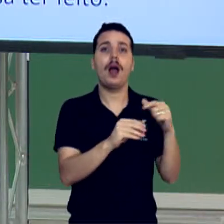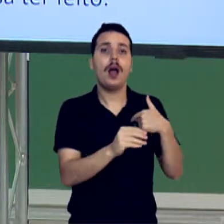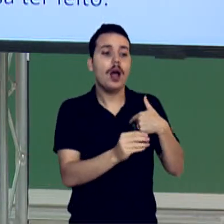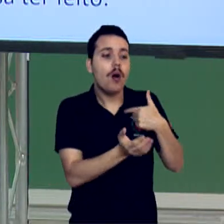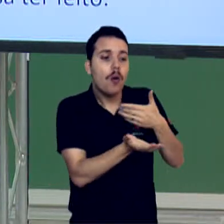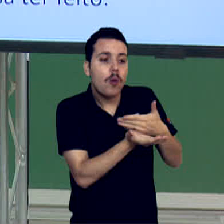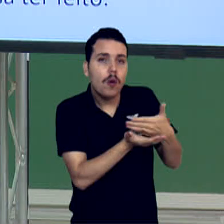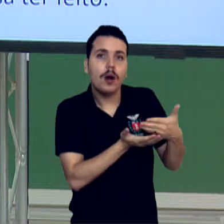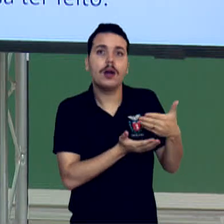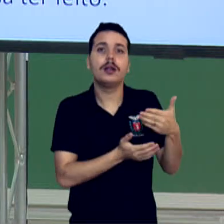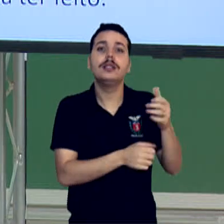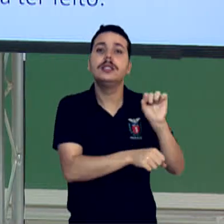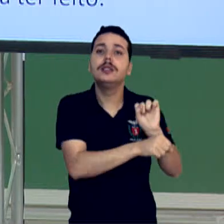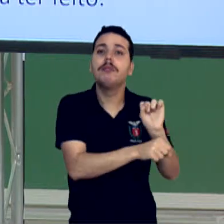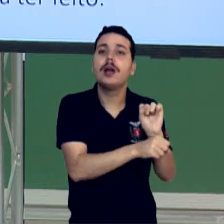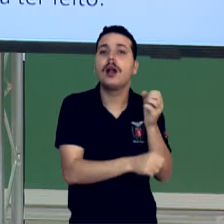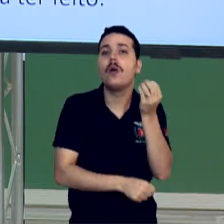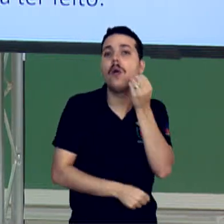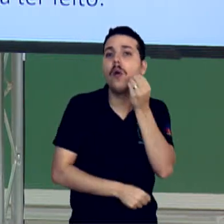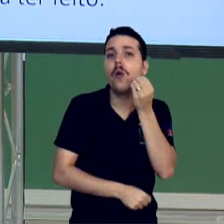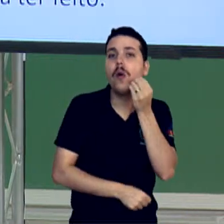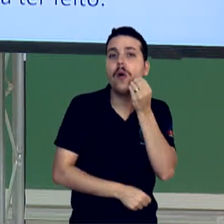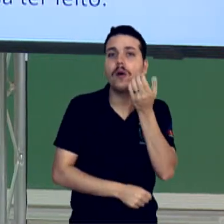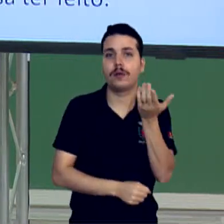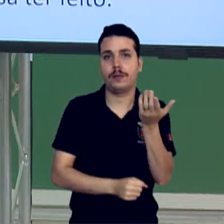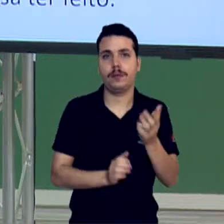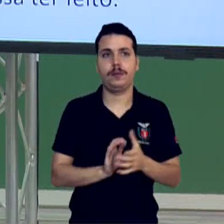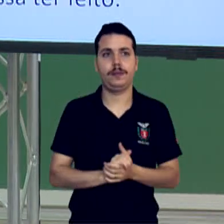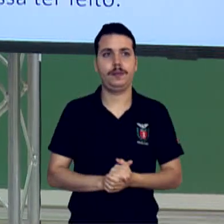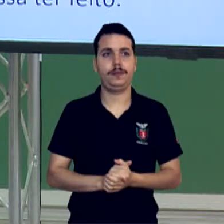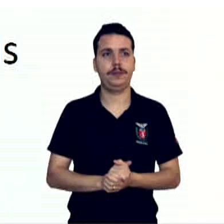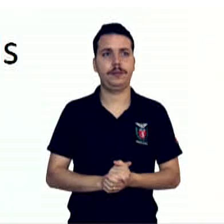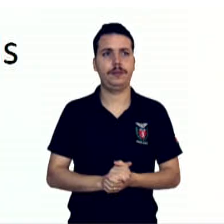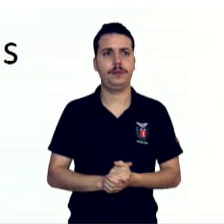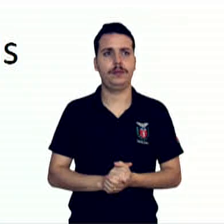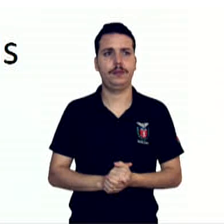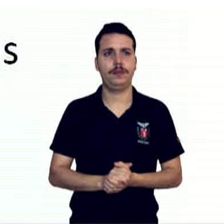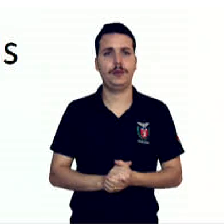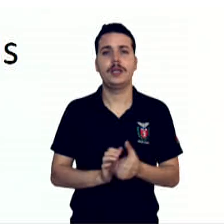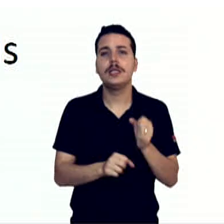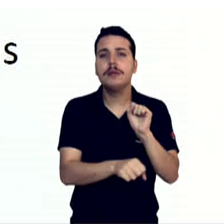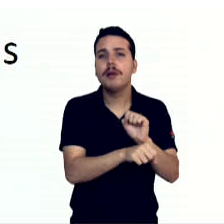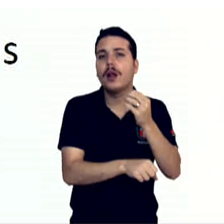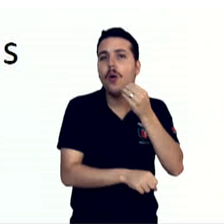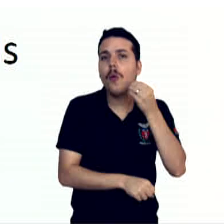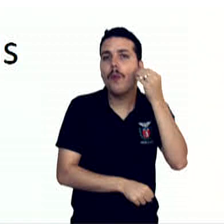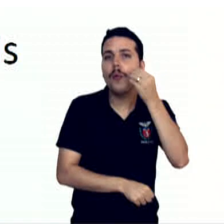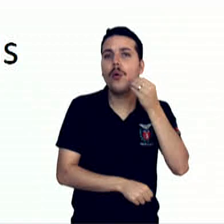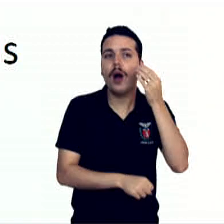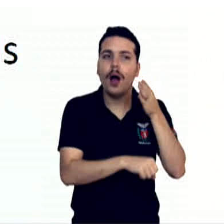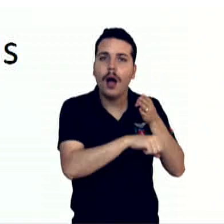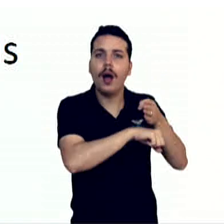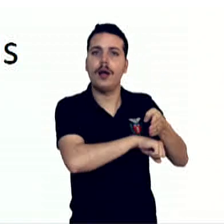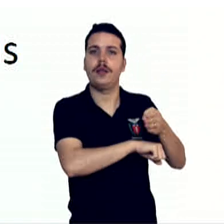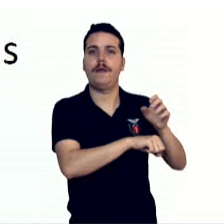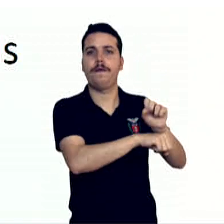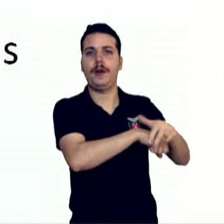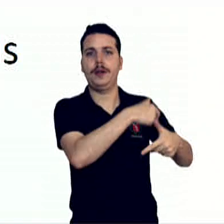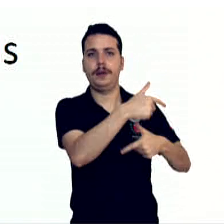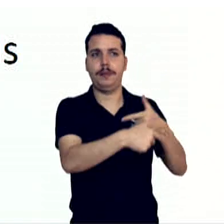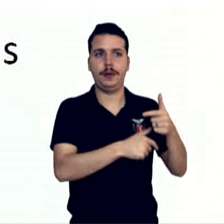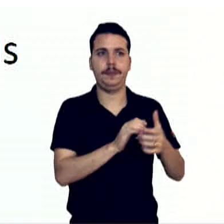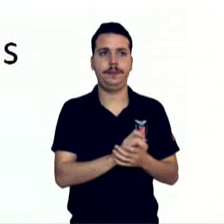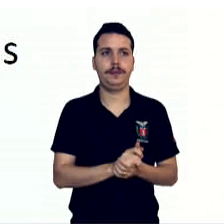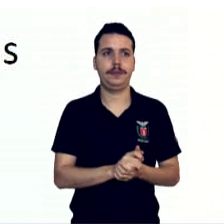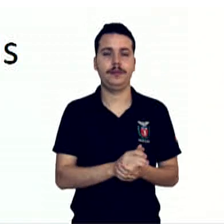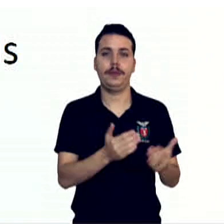está à espera de uma oportunidade. Línguas, coloque as línguas que você domina, lembrando de colocar o nível